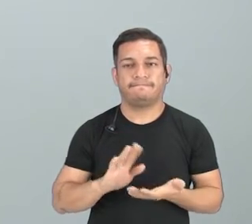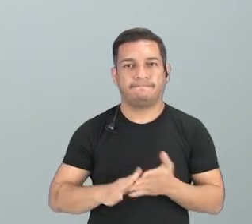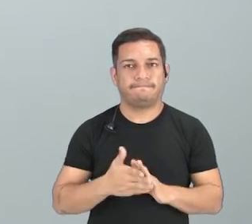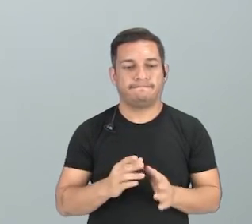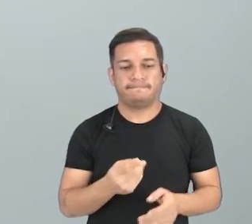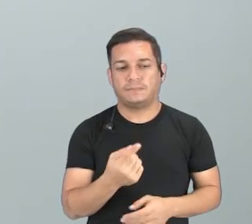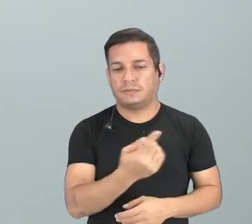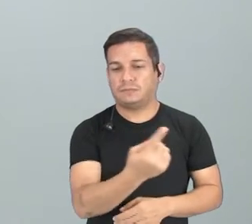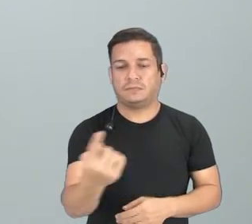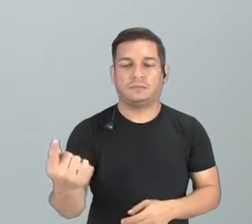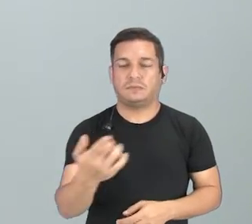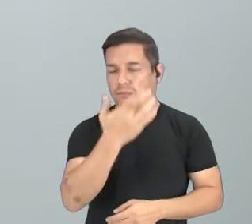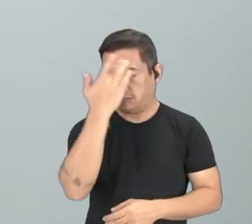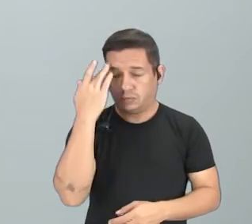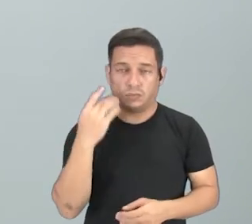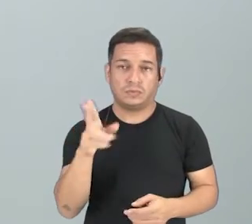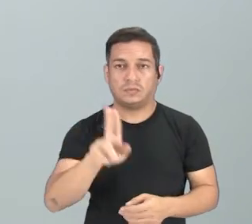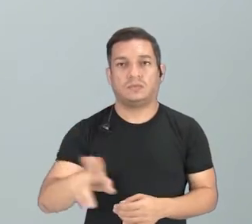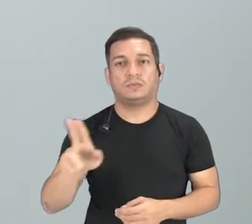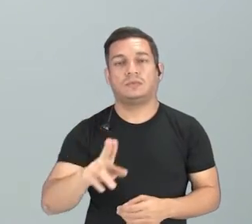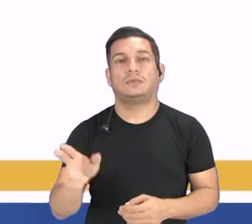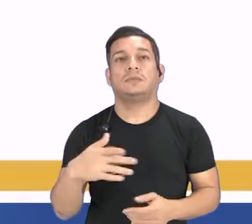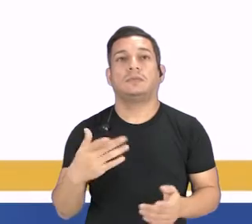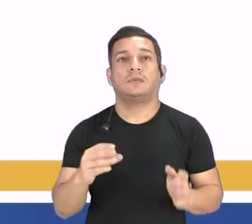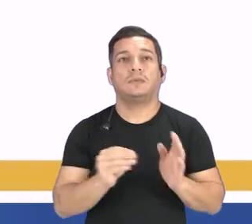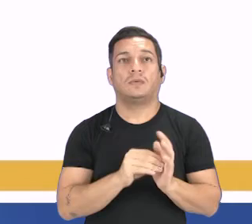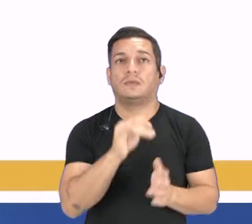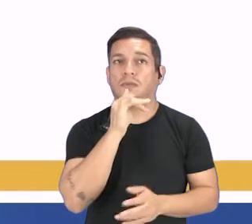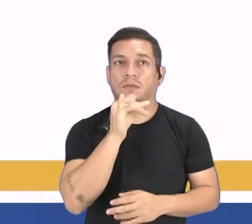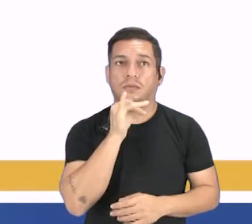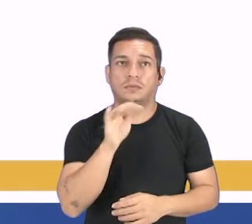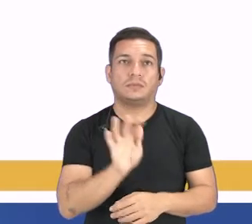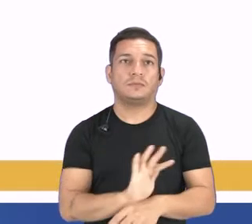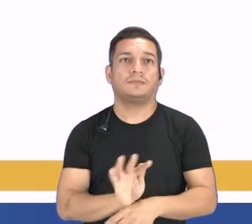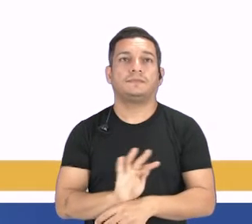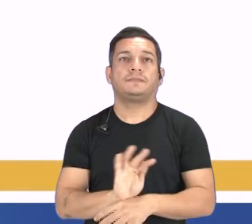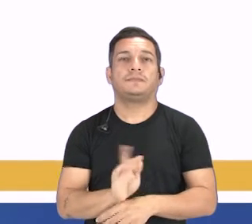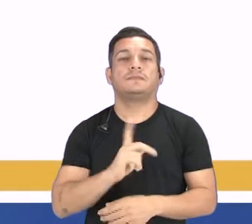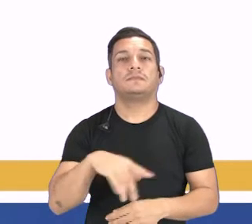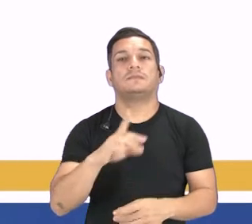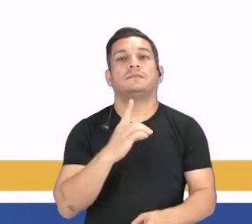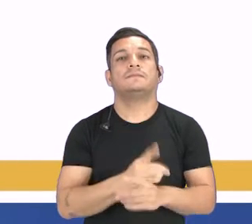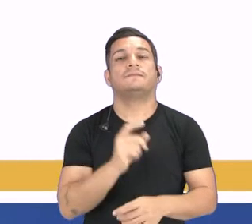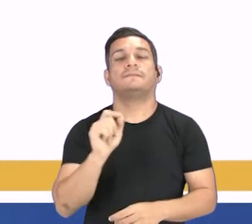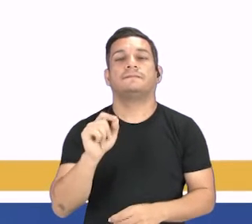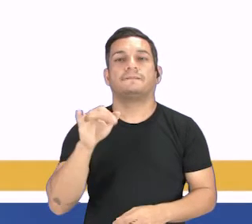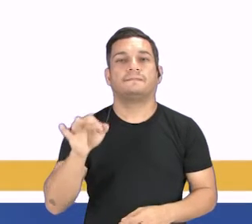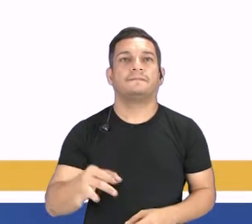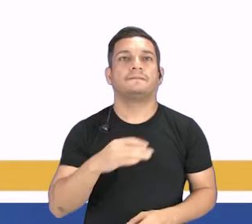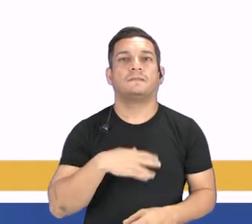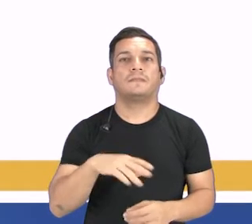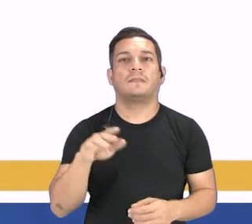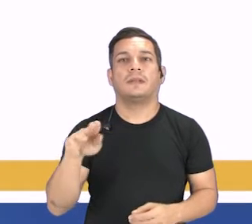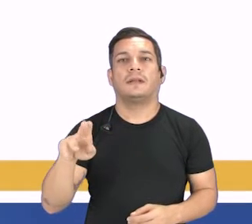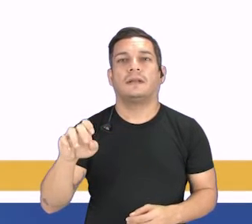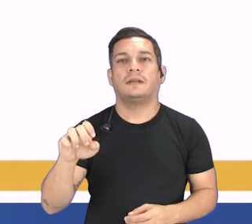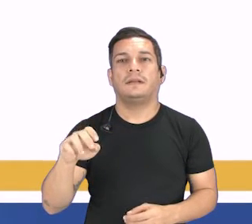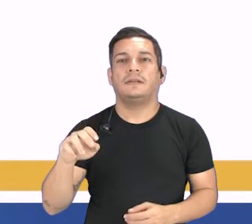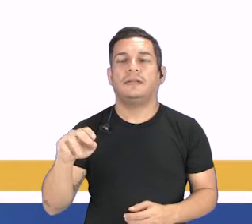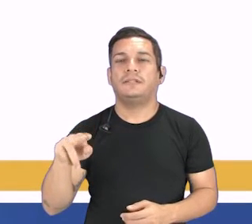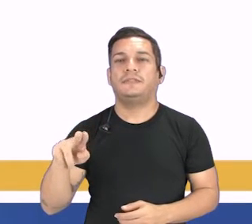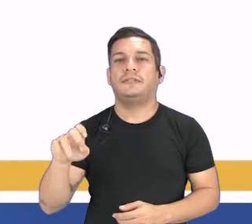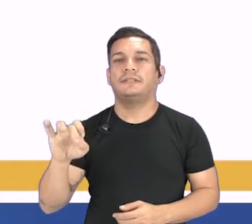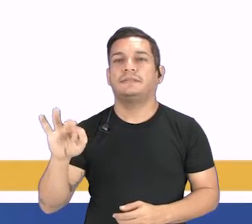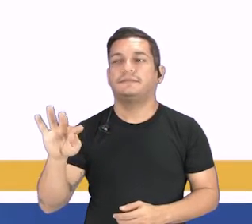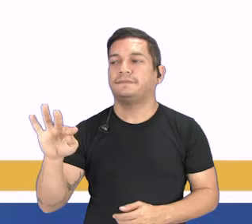foi neutro de jeito nenhum. Coloquei ali um exemplo de um filme que vocês encontram com certeza no Netflix, que se